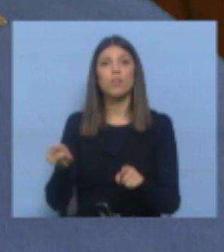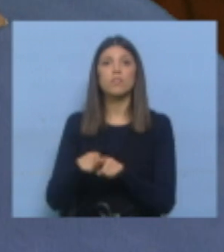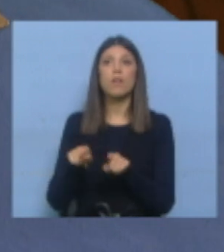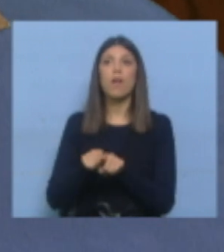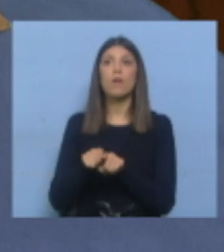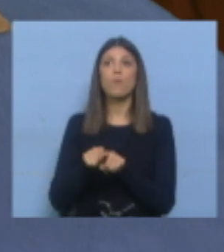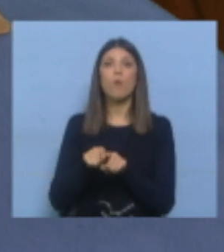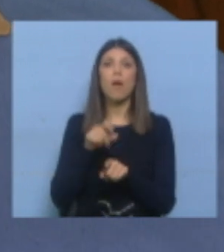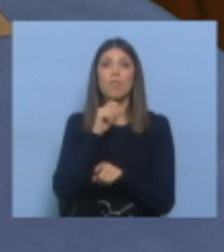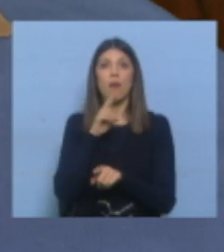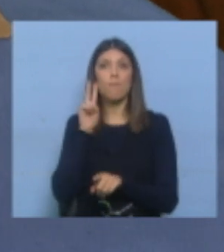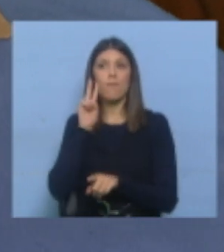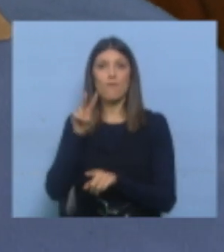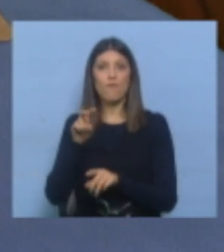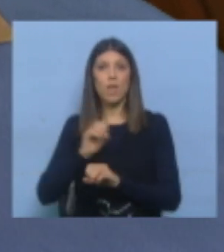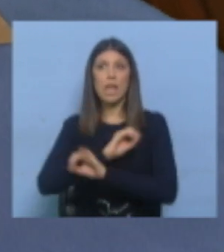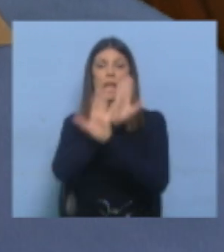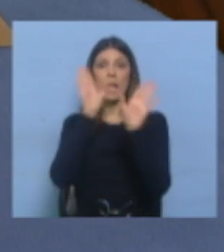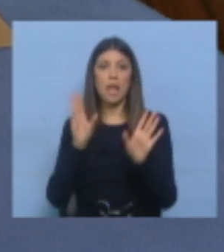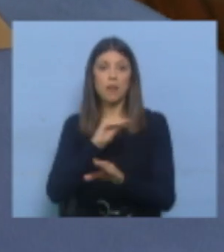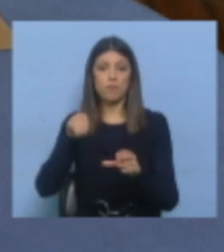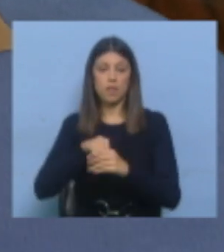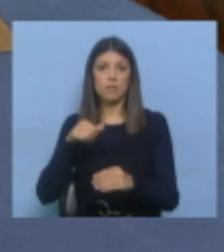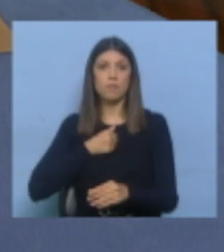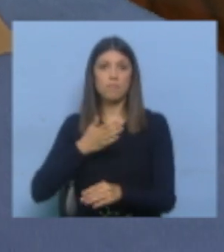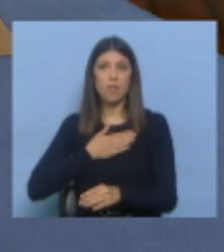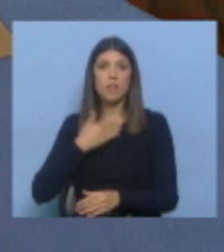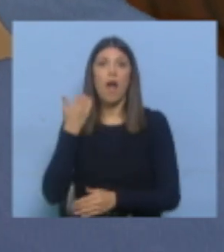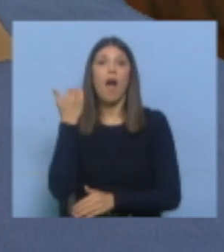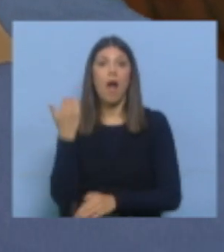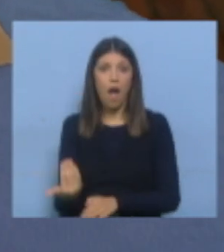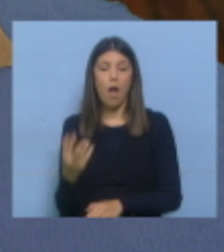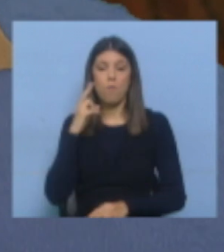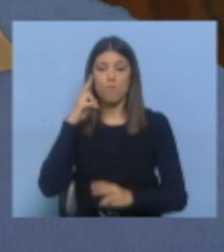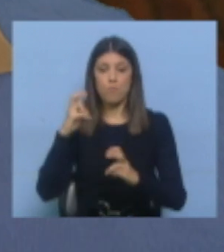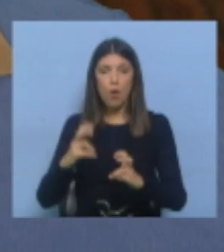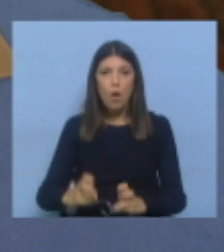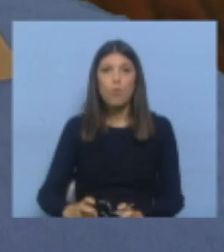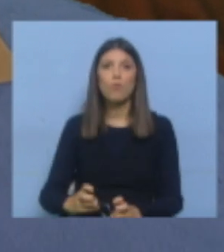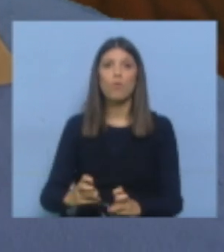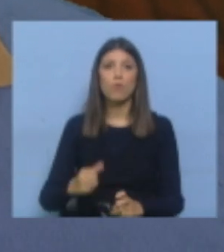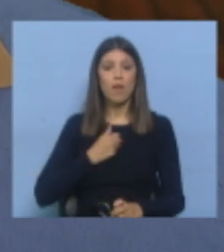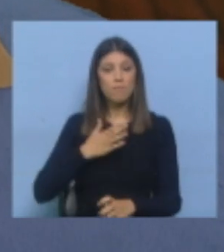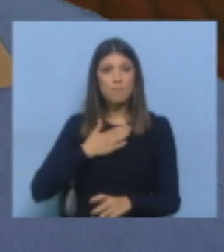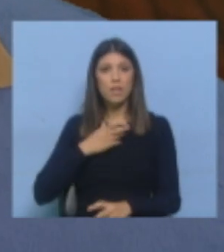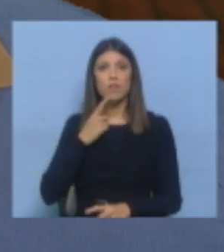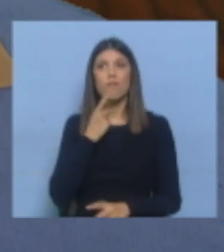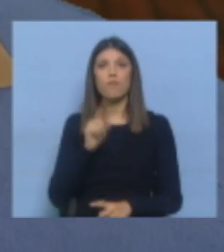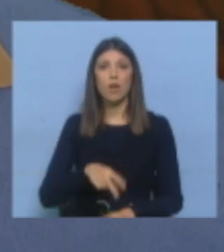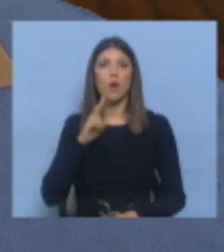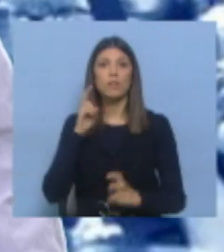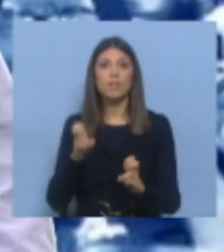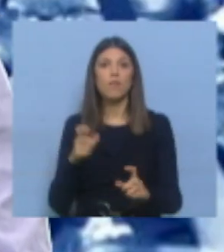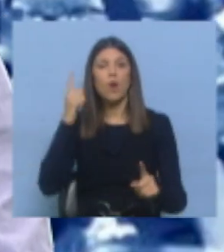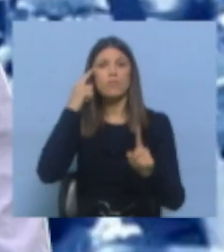SBE, conseguimos ver de forma clara que dentro das empresas está a existir uma procura, as empresas estão novamente à procura do seu